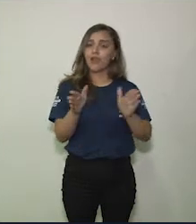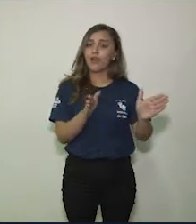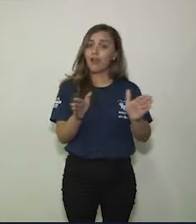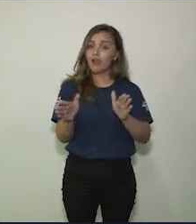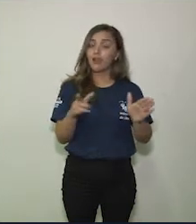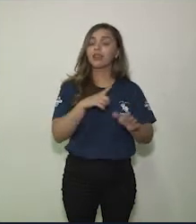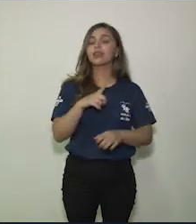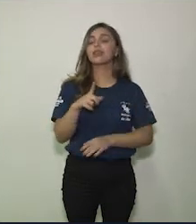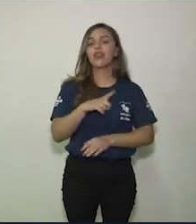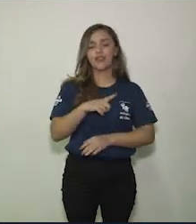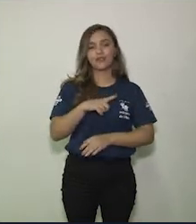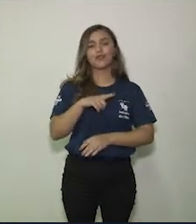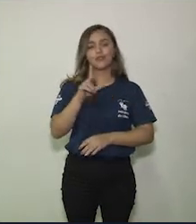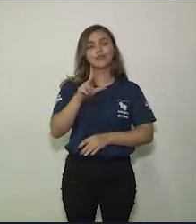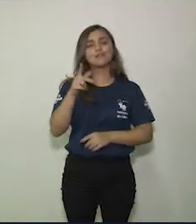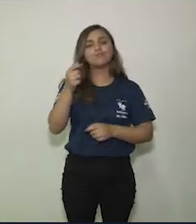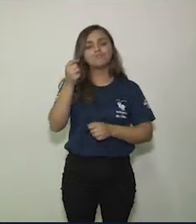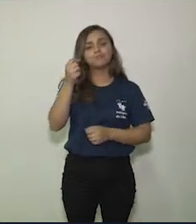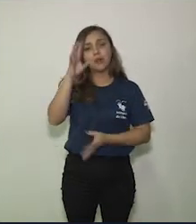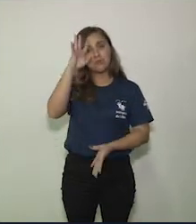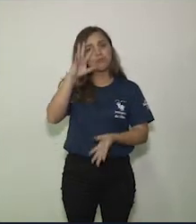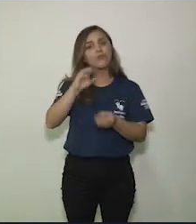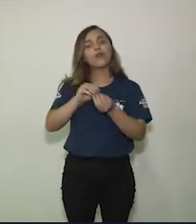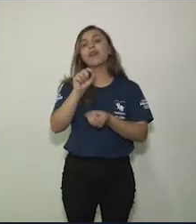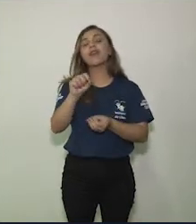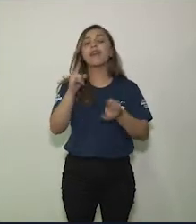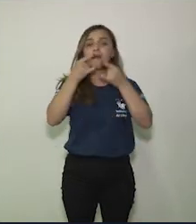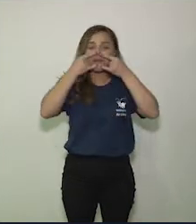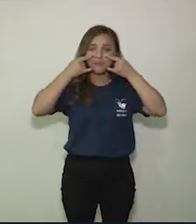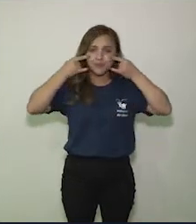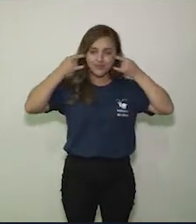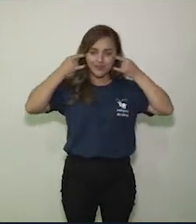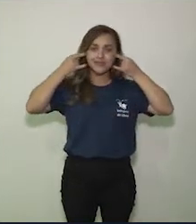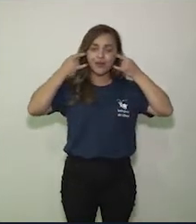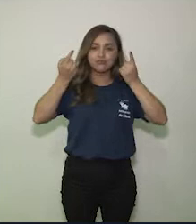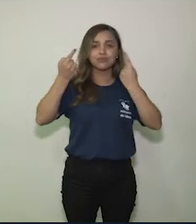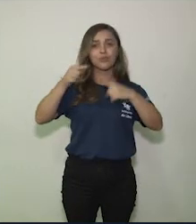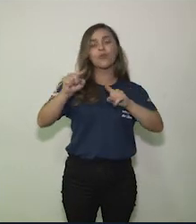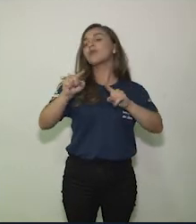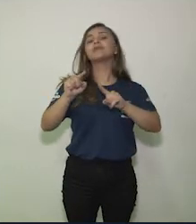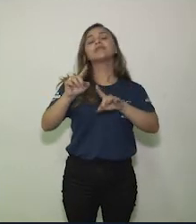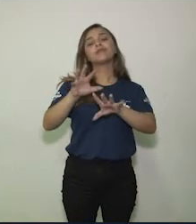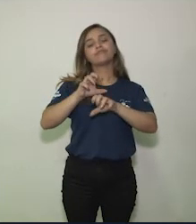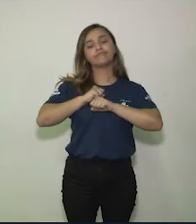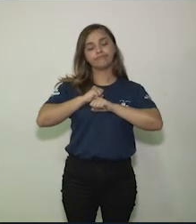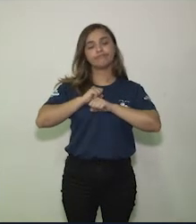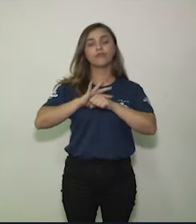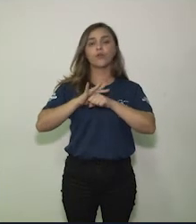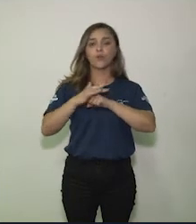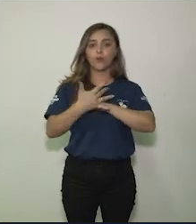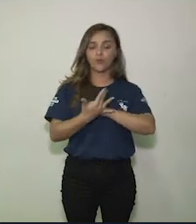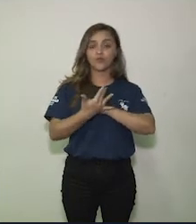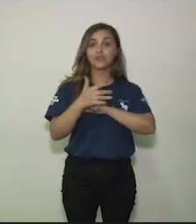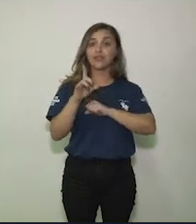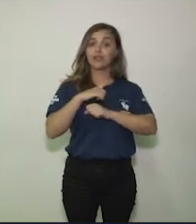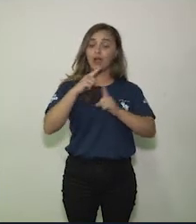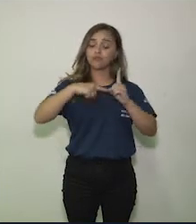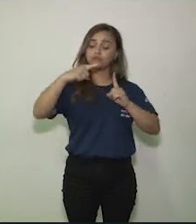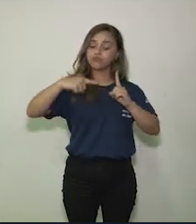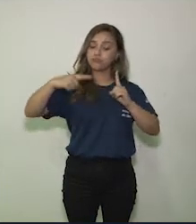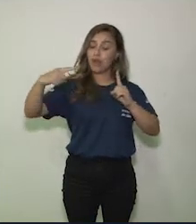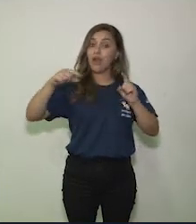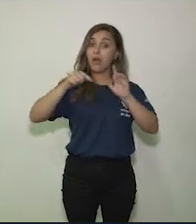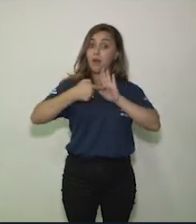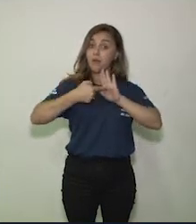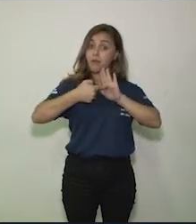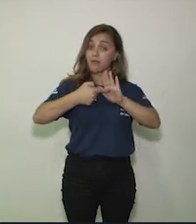associar a proteção da infecção por SARS-CoV. Então, as evidências estão claras e